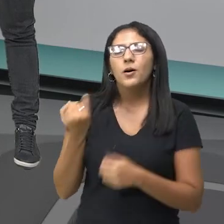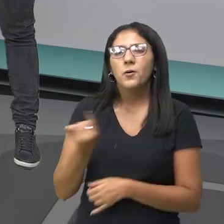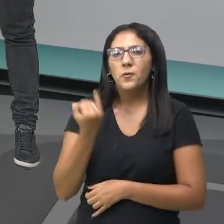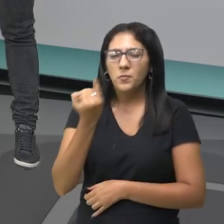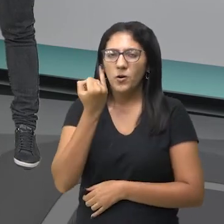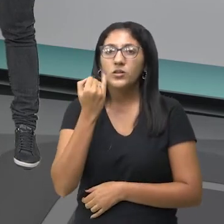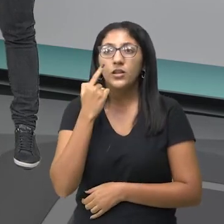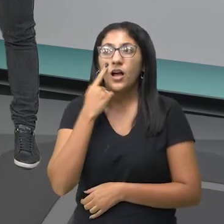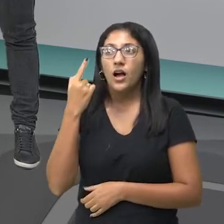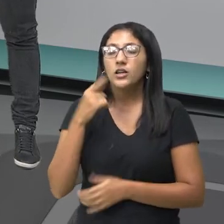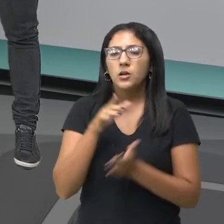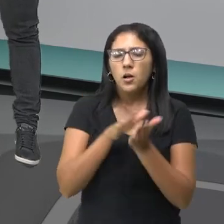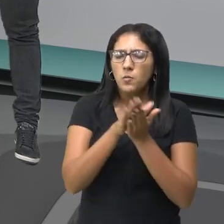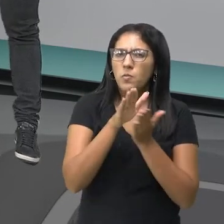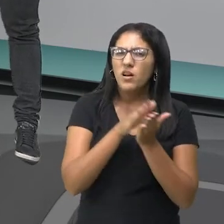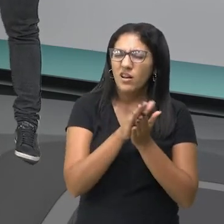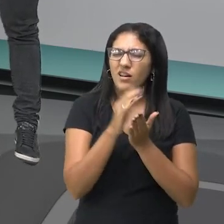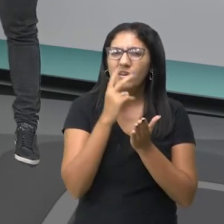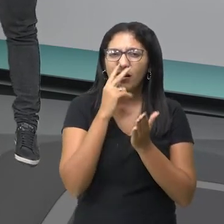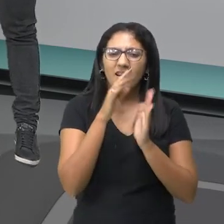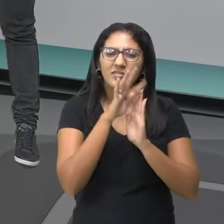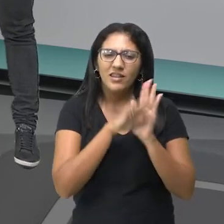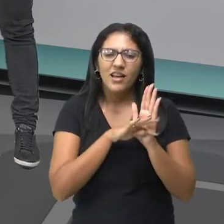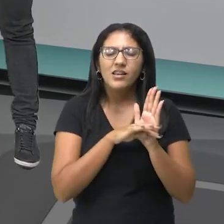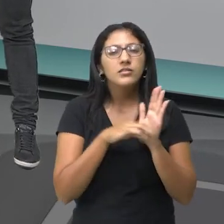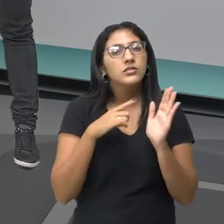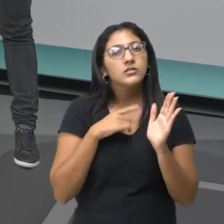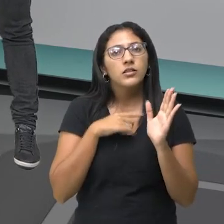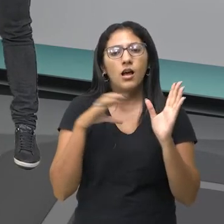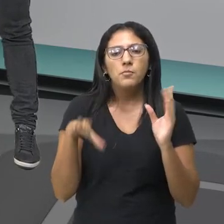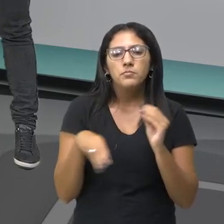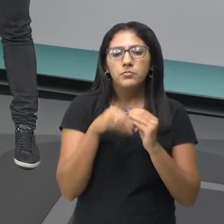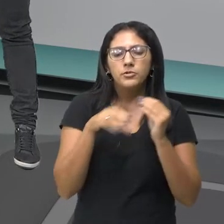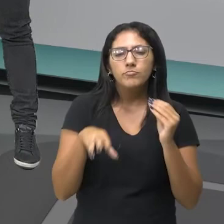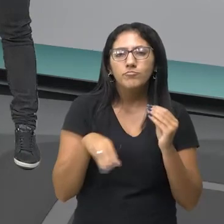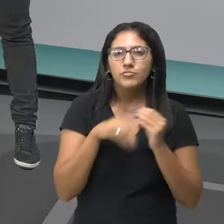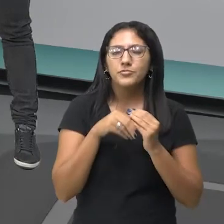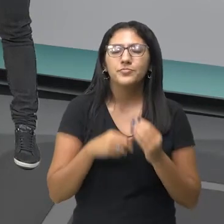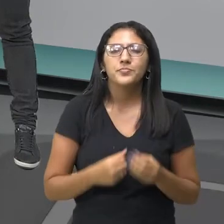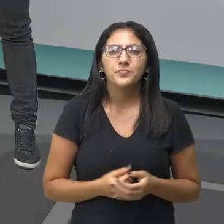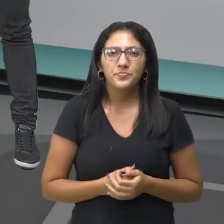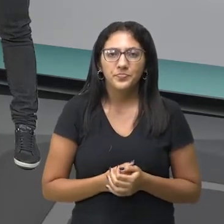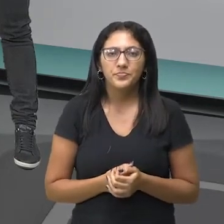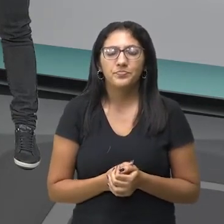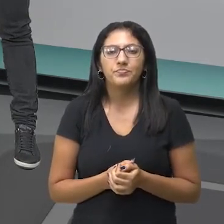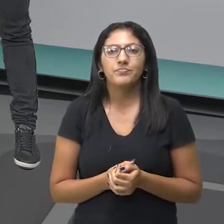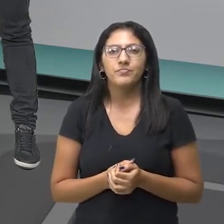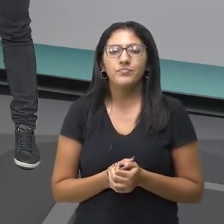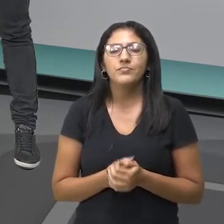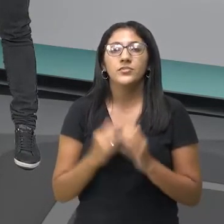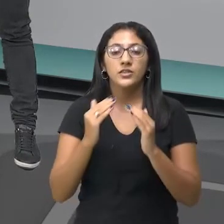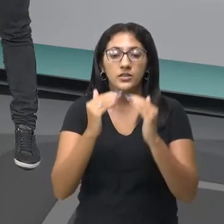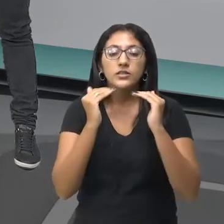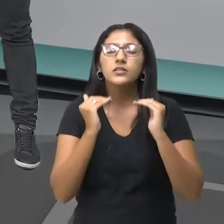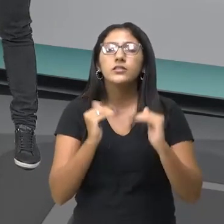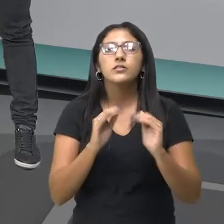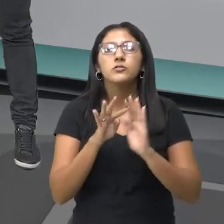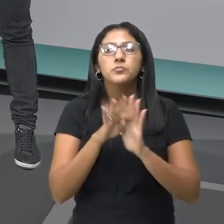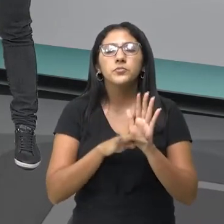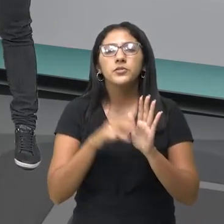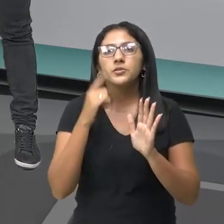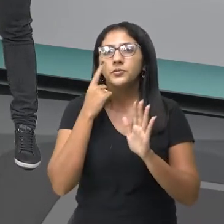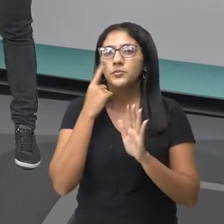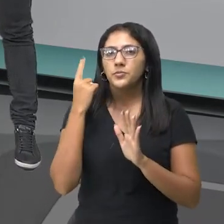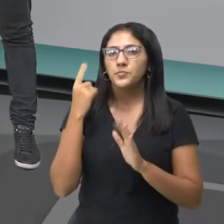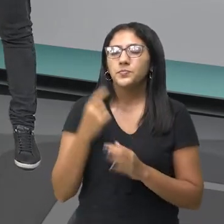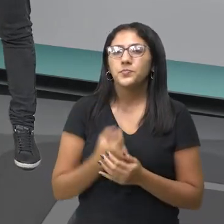texto impresso, que ajuda a complementar o texto principal. Seguindo aqui a leitura do nosso texto, ampliando aqui